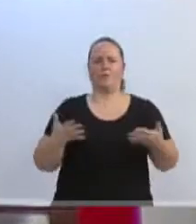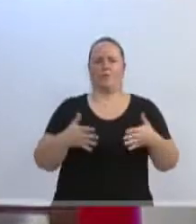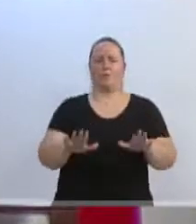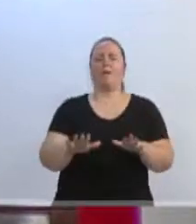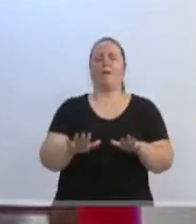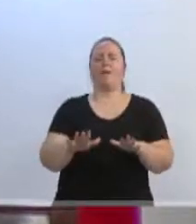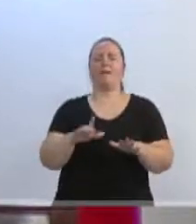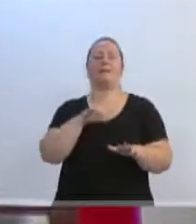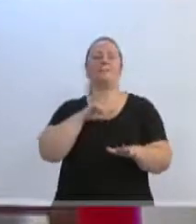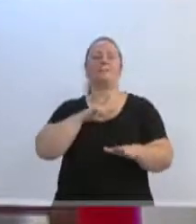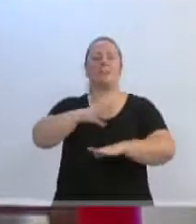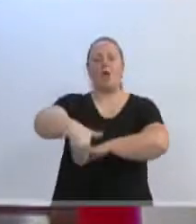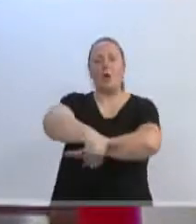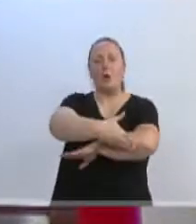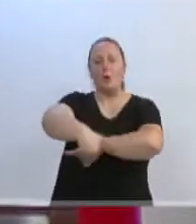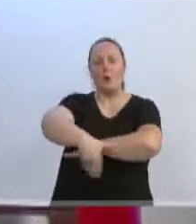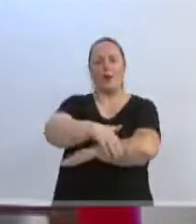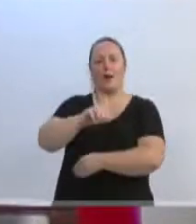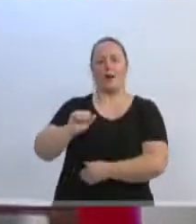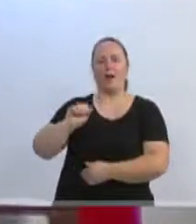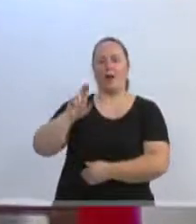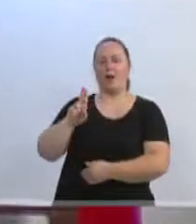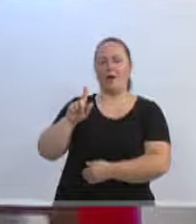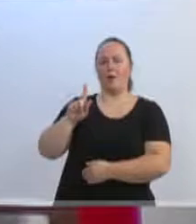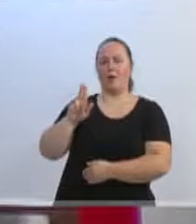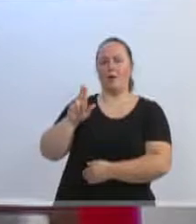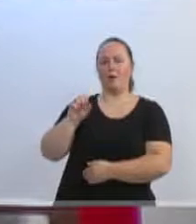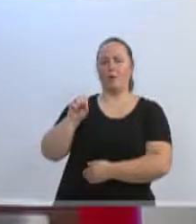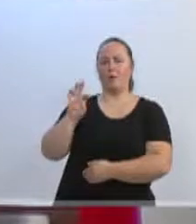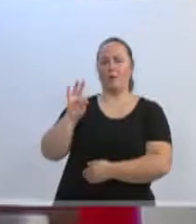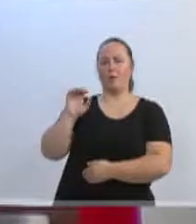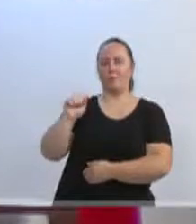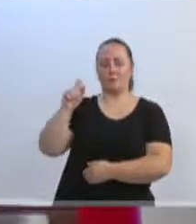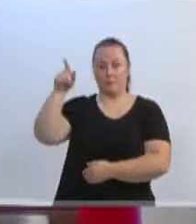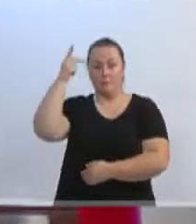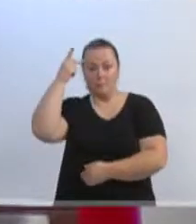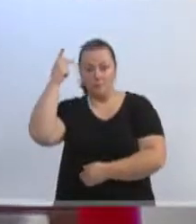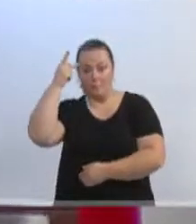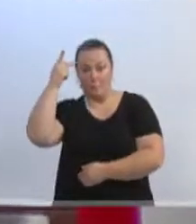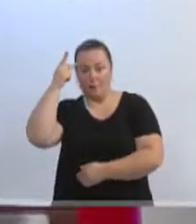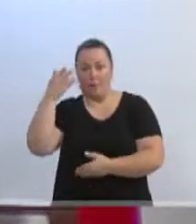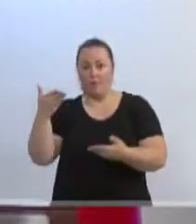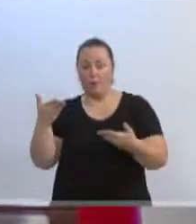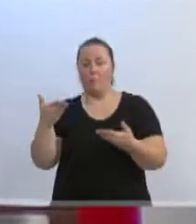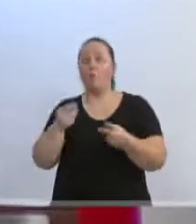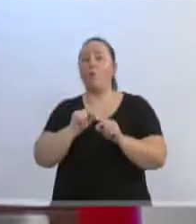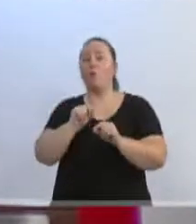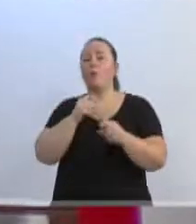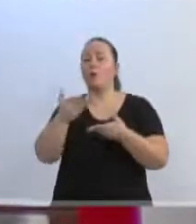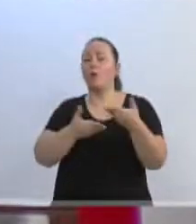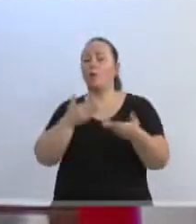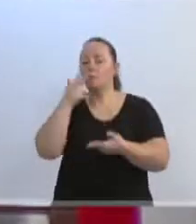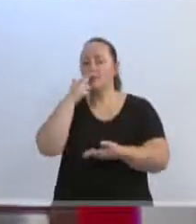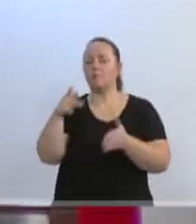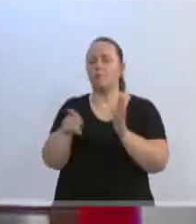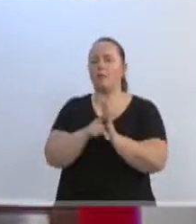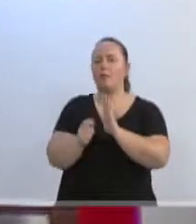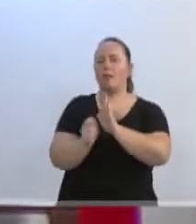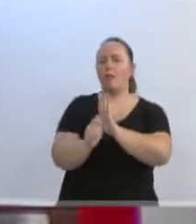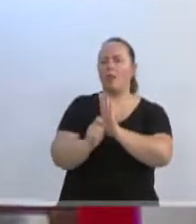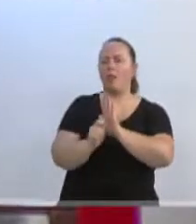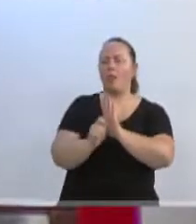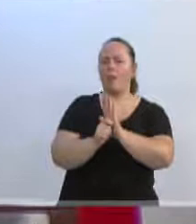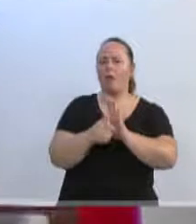Rua Augusta, que era tão famosa, que hoje virou um centro de crack e drogas. Eu não quero crer que isso venha acontecer em Blumenau. Por isso, a gente fez alguns